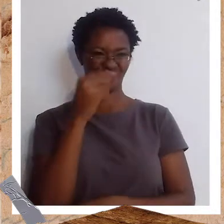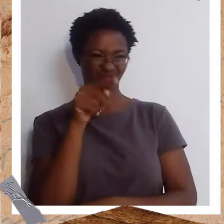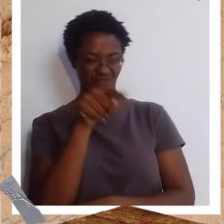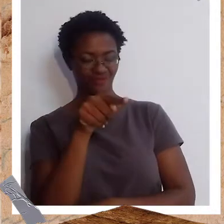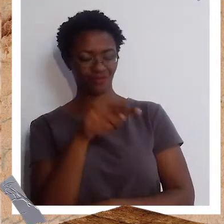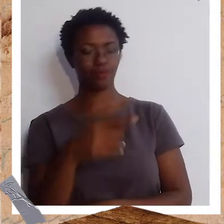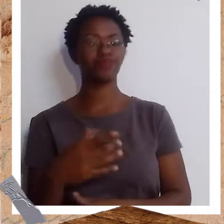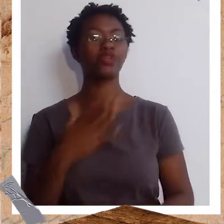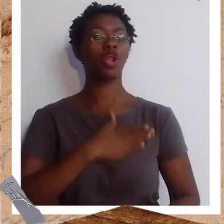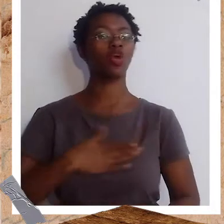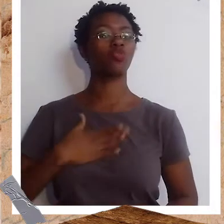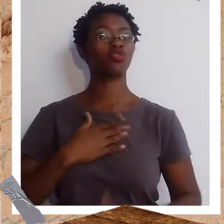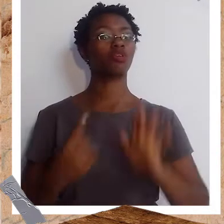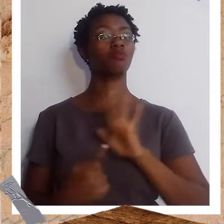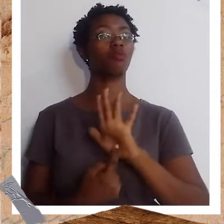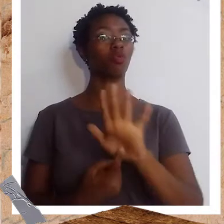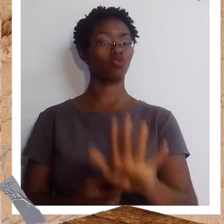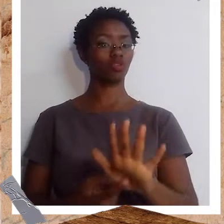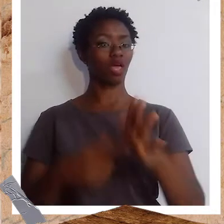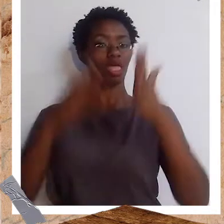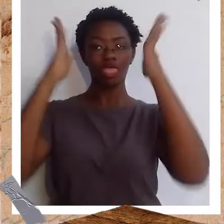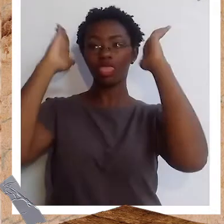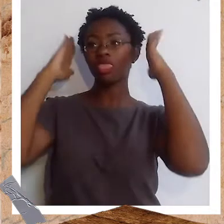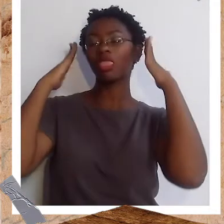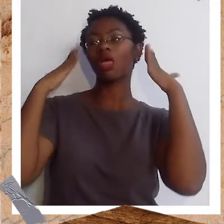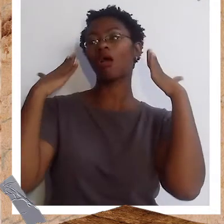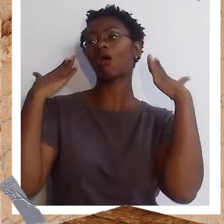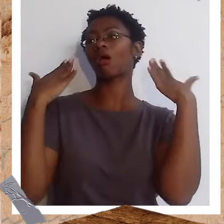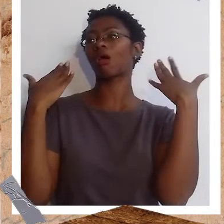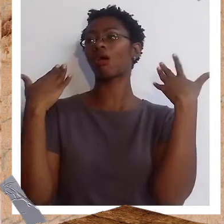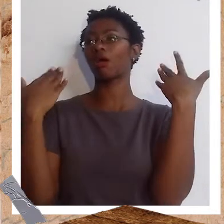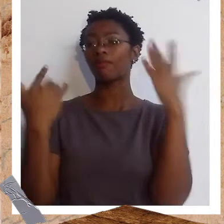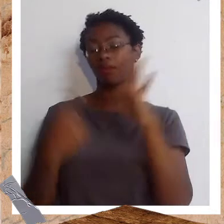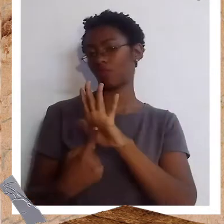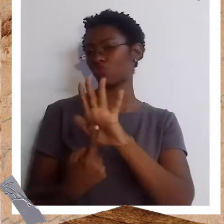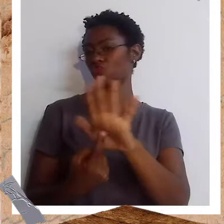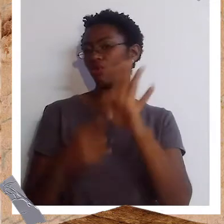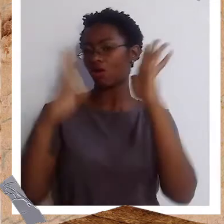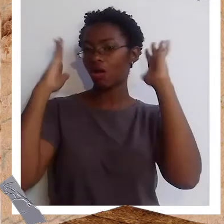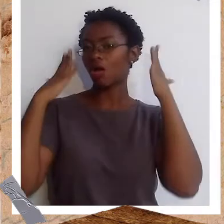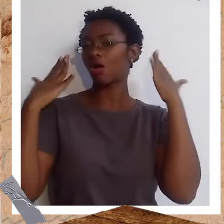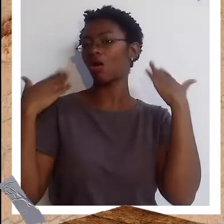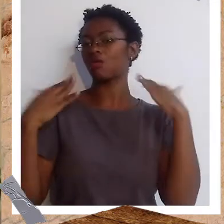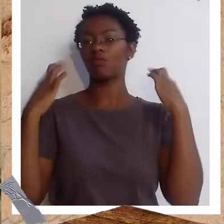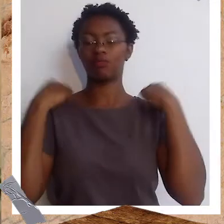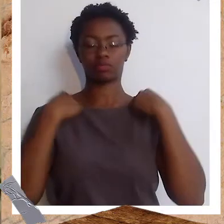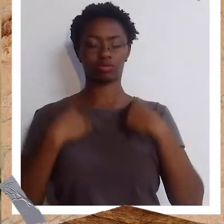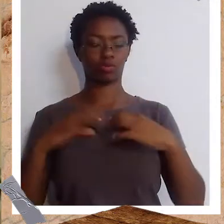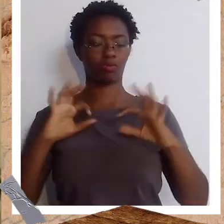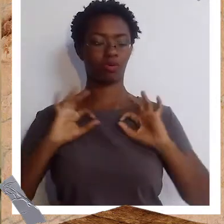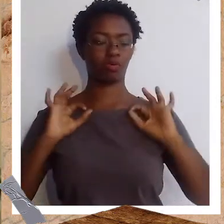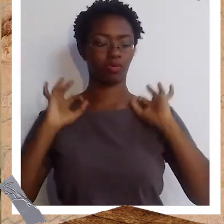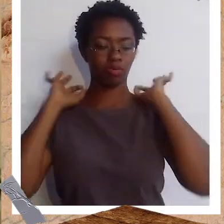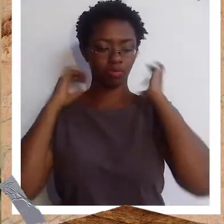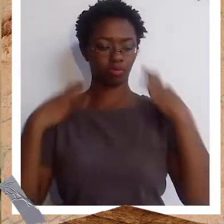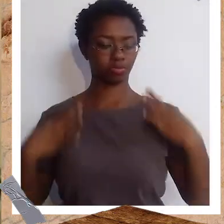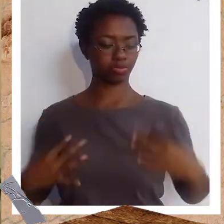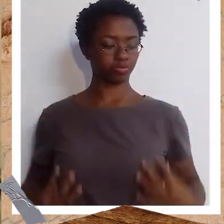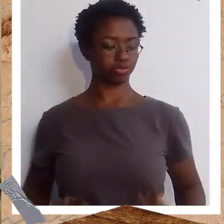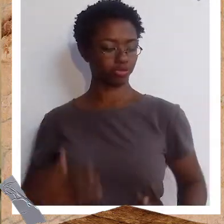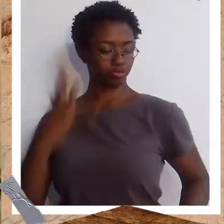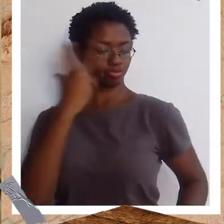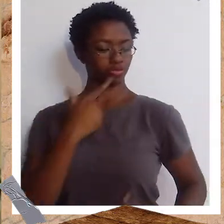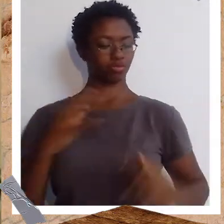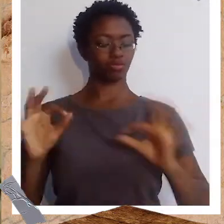de aparecer com seus cabelos crespos à mostra, com colares de pérola, com tecidos elegantes. Essa é